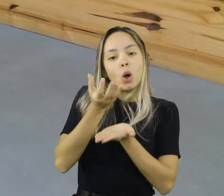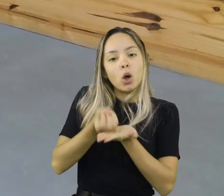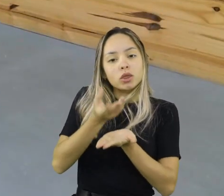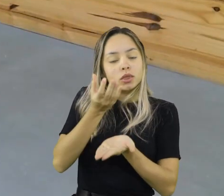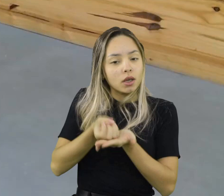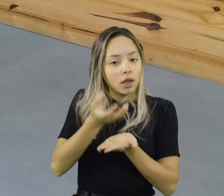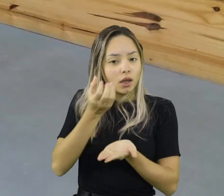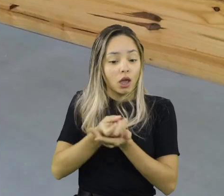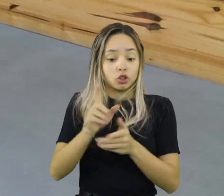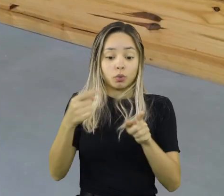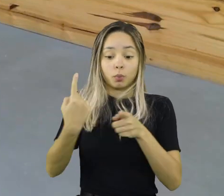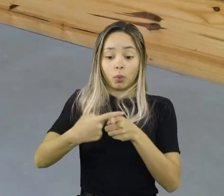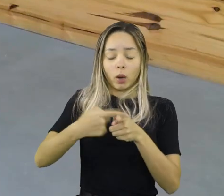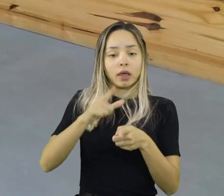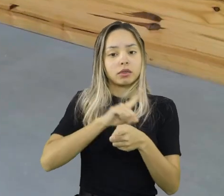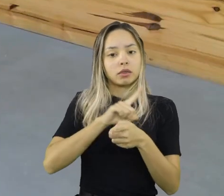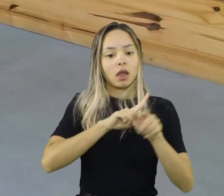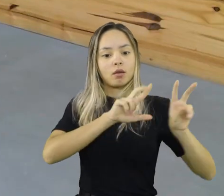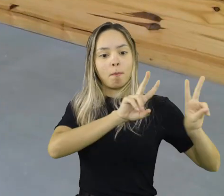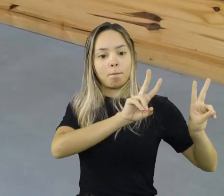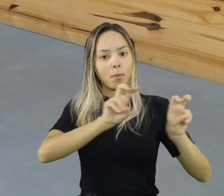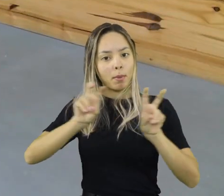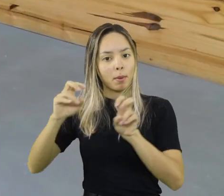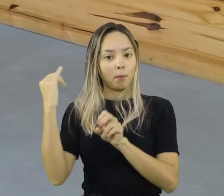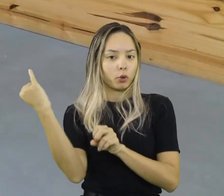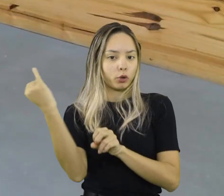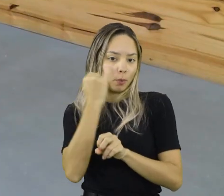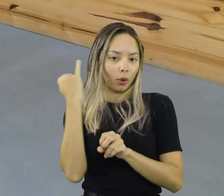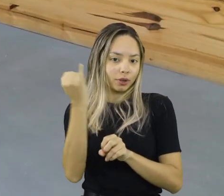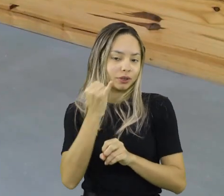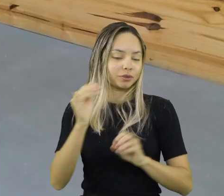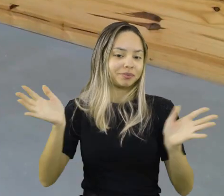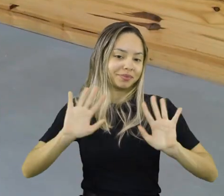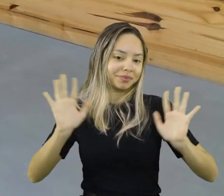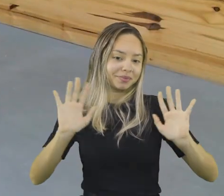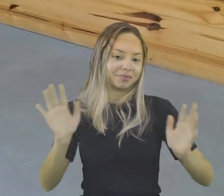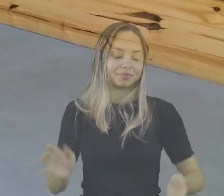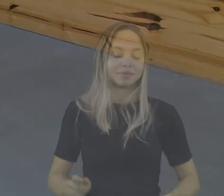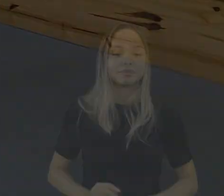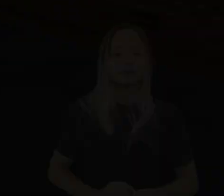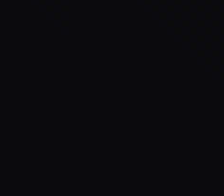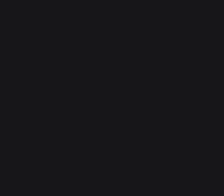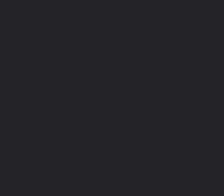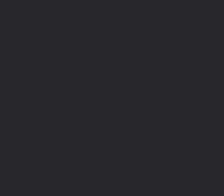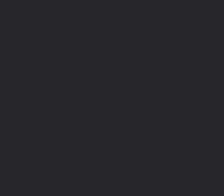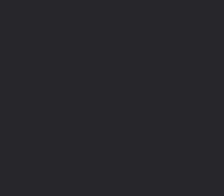onde a gente vai trazer outros assuntos bem importantes para a nossa formação. Até breve!